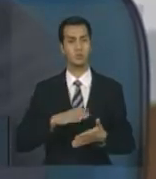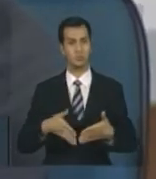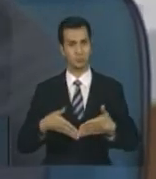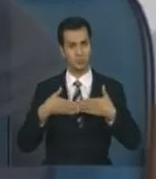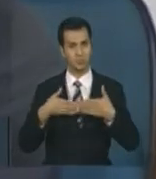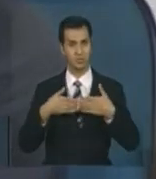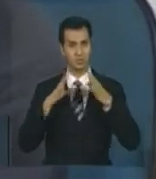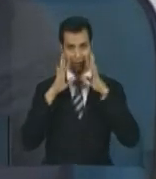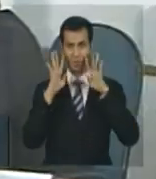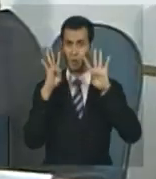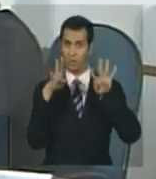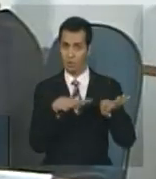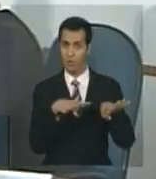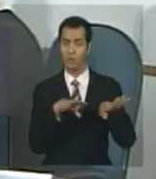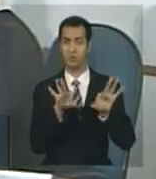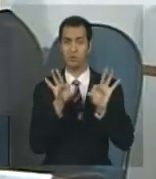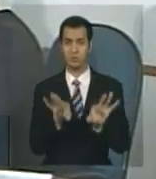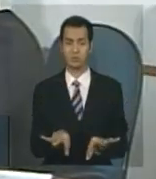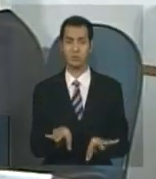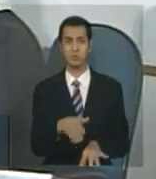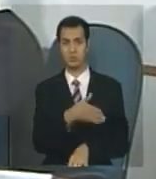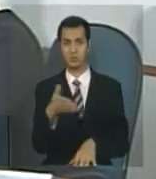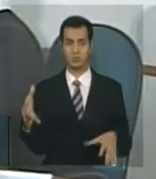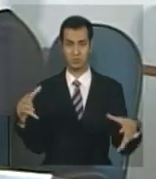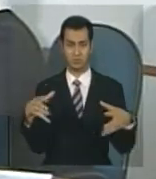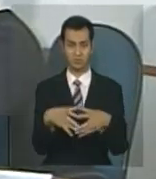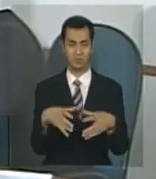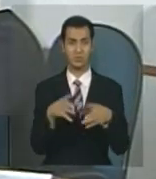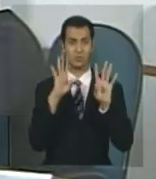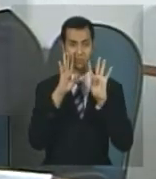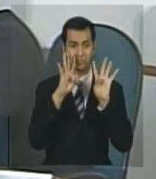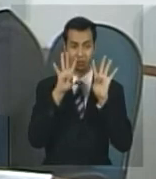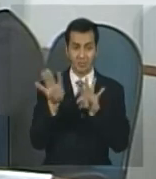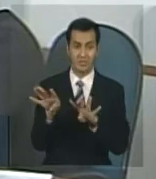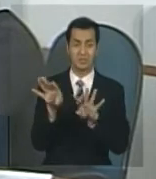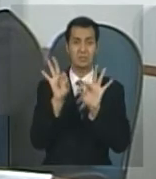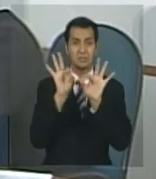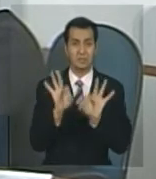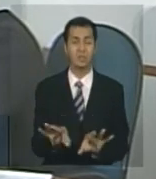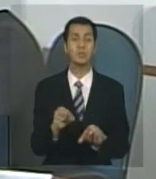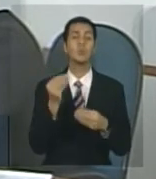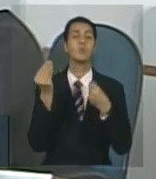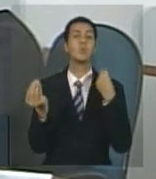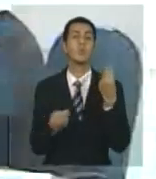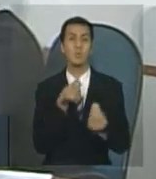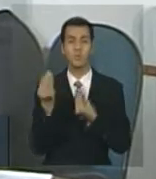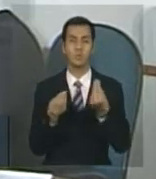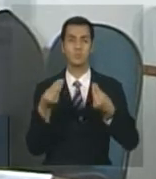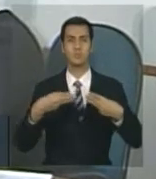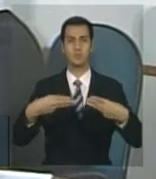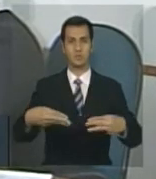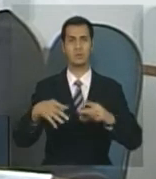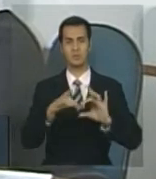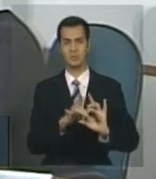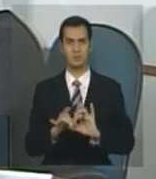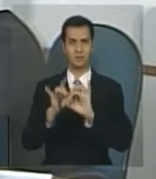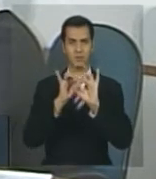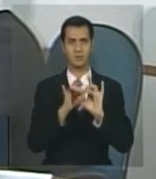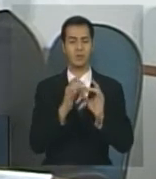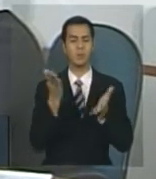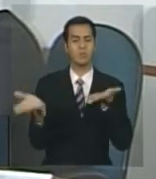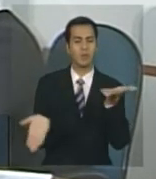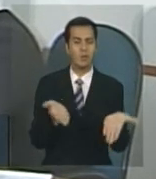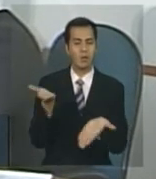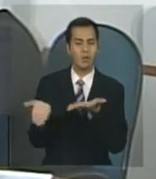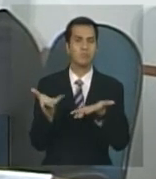por parte dessa seleta plateia, no sentido de entenderem como é que o Ministério da Integração está tratando